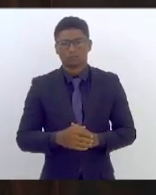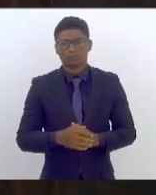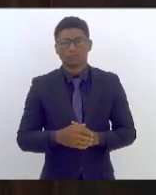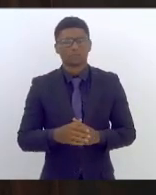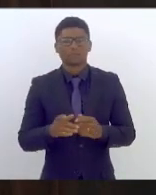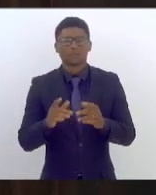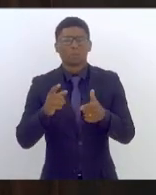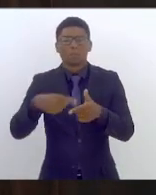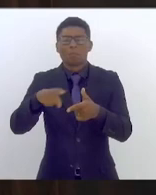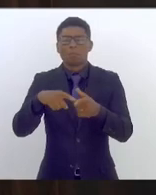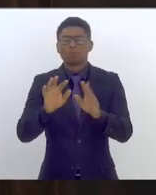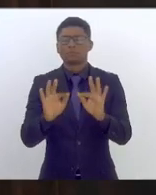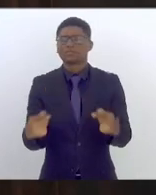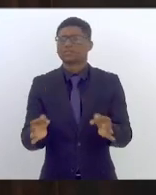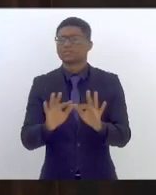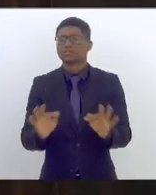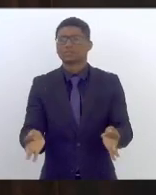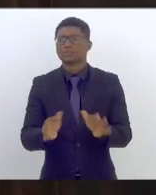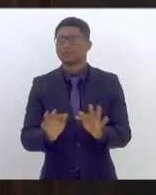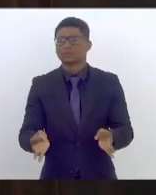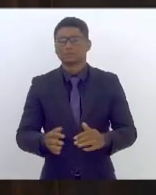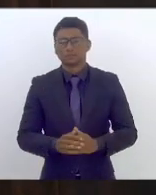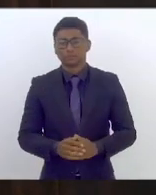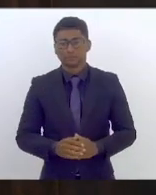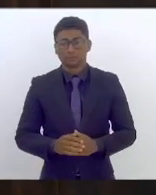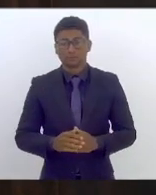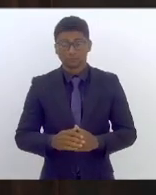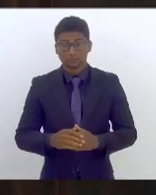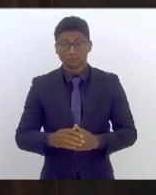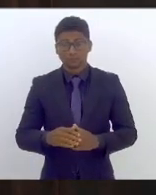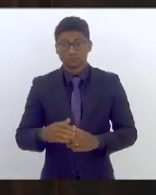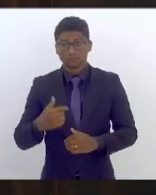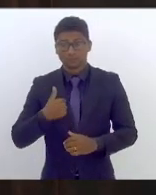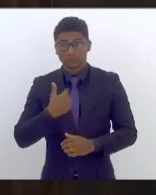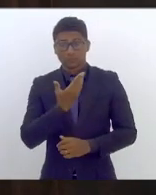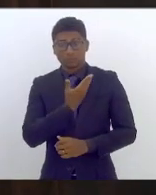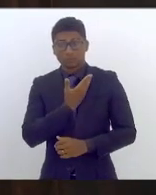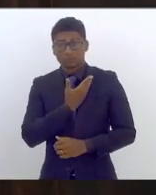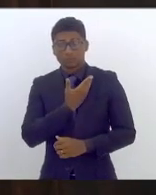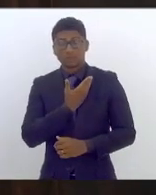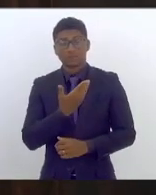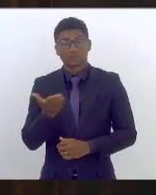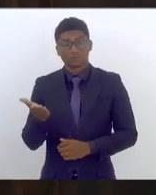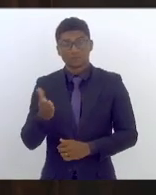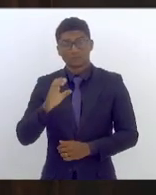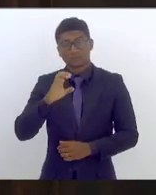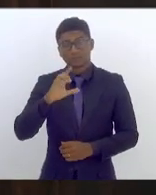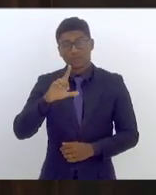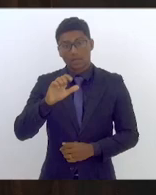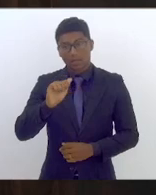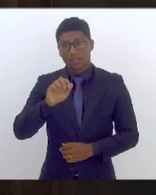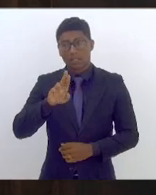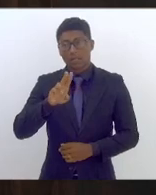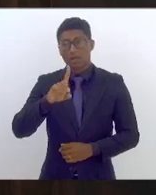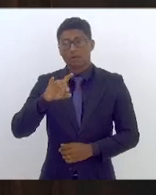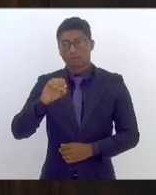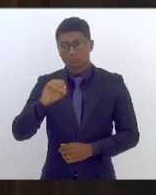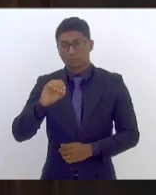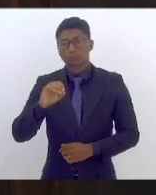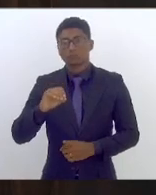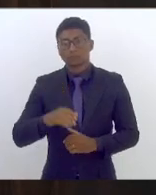e daí em diante eu fiquei sendo muito amiga de Claudio Henrique eu acompanho Claudio Henrique eu falo